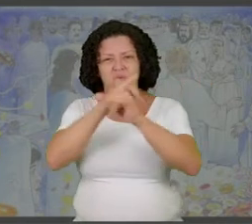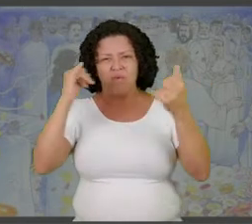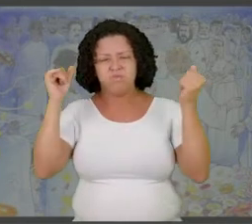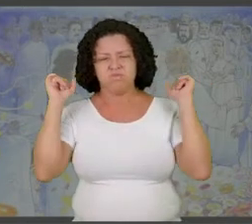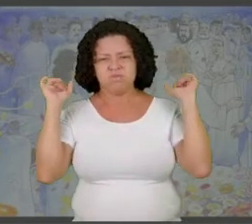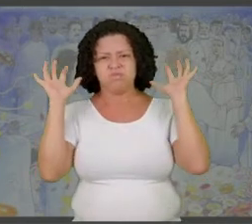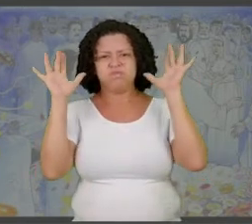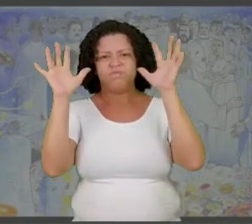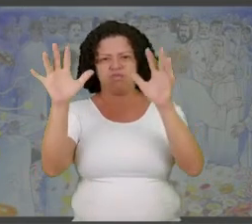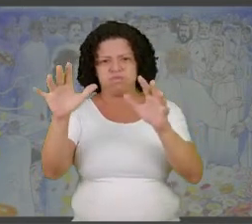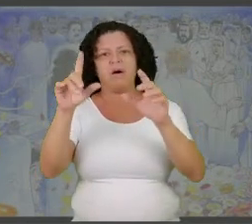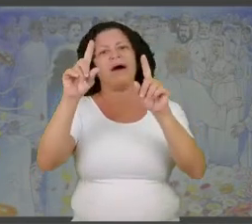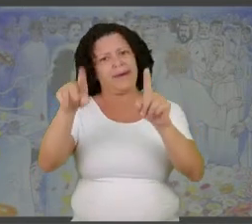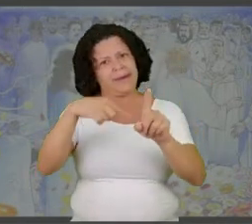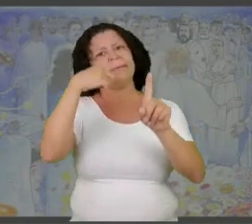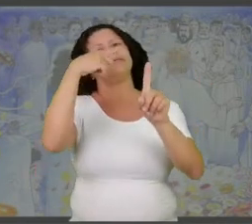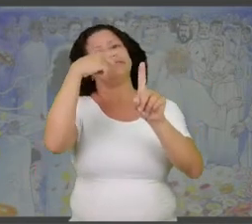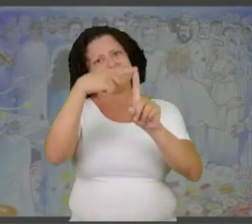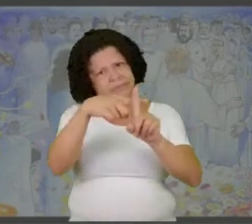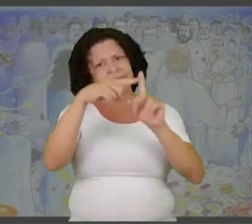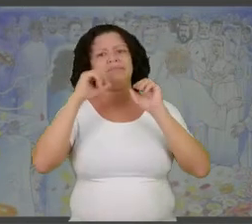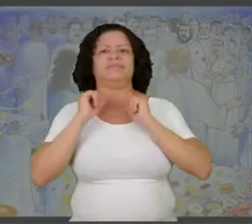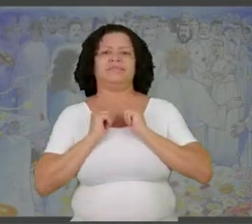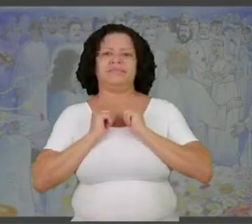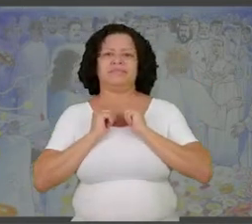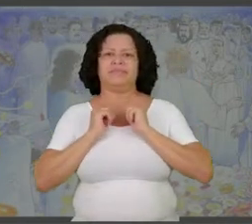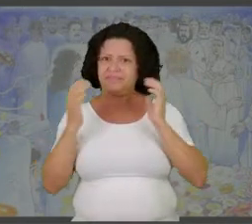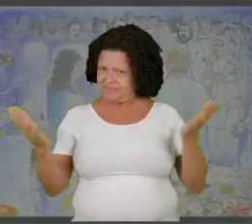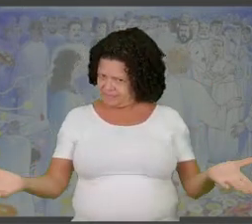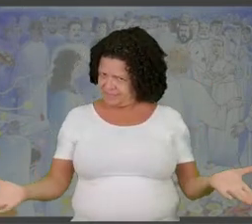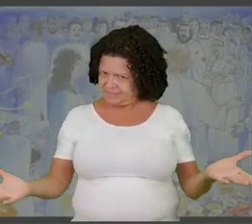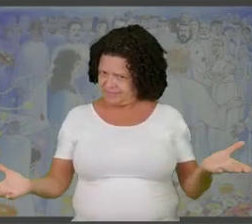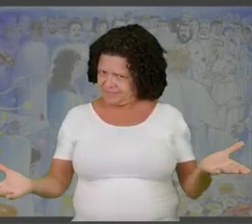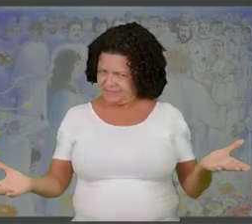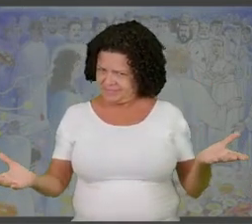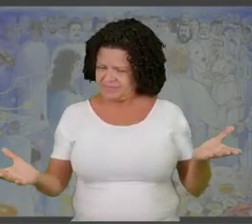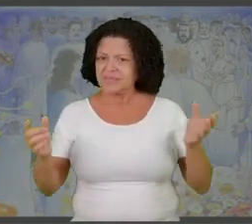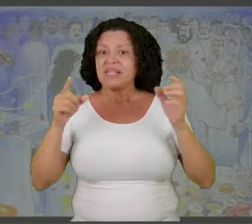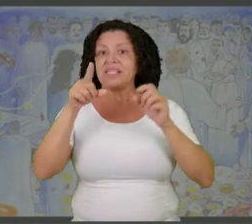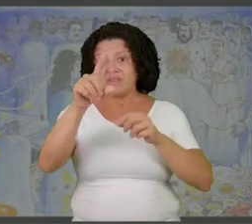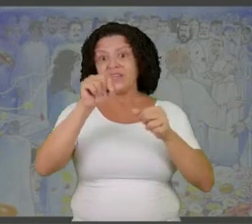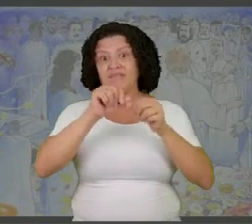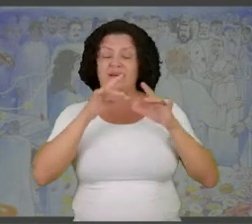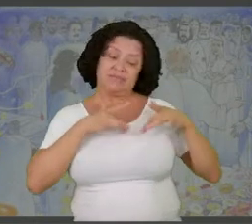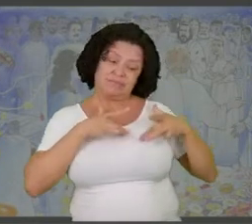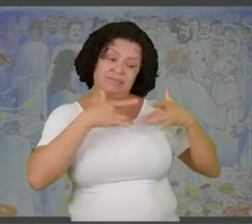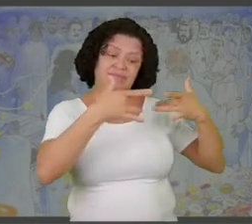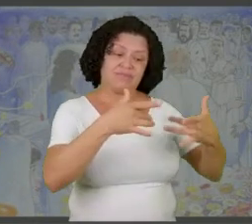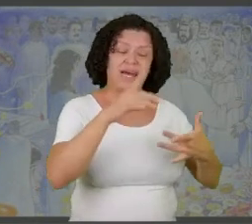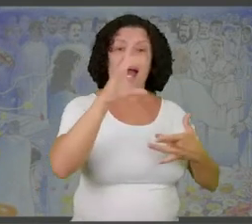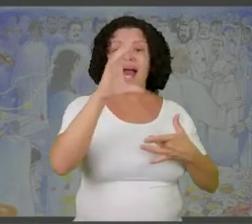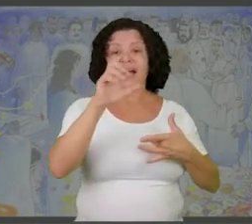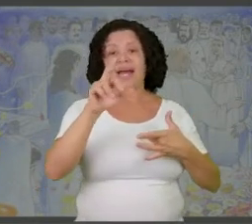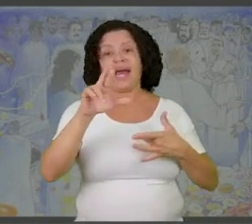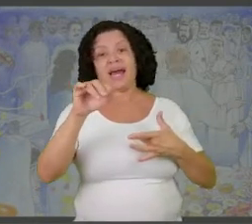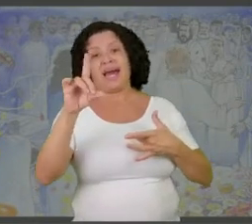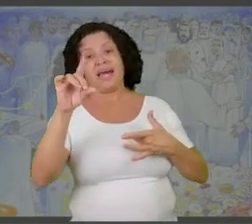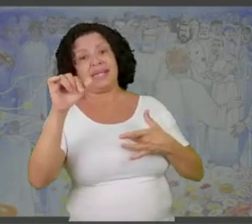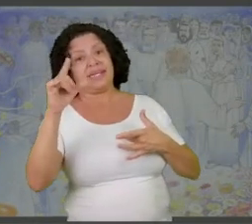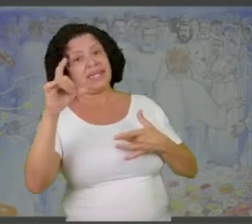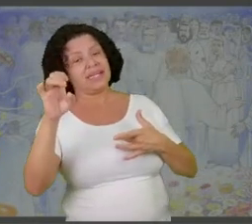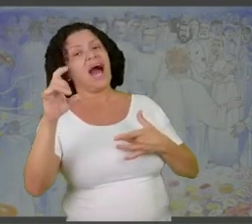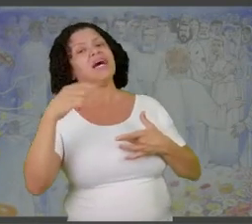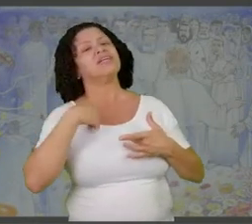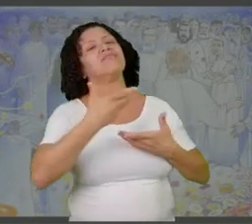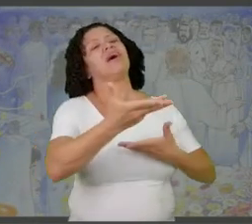energia ou das pessoas será uma reação positiva, né? Se presto à caridade, certamente